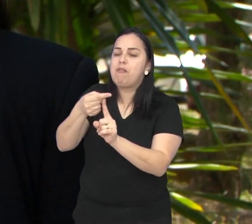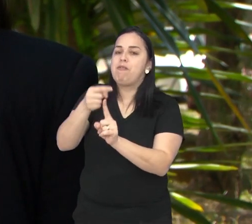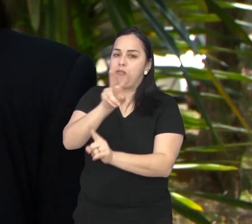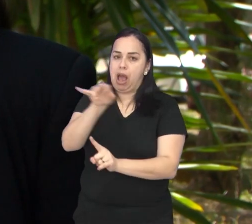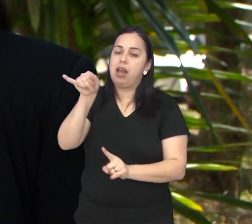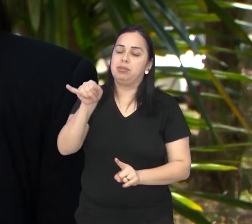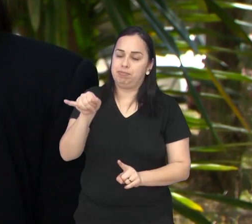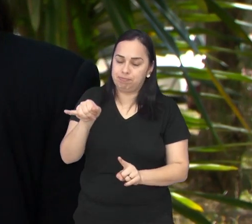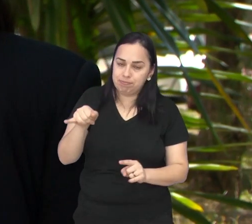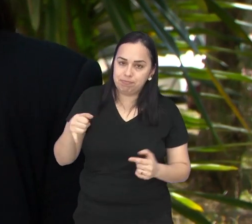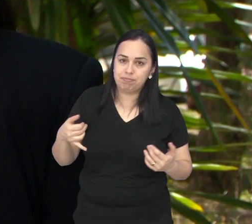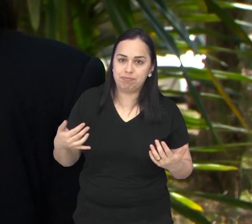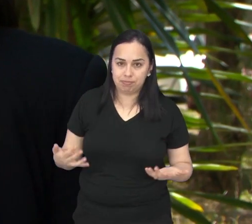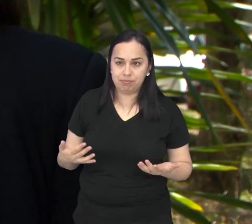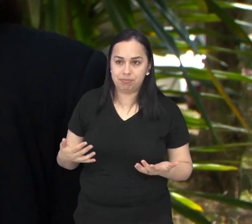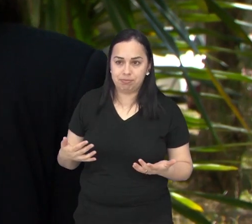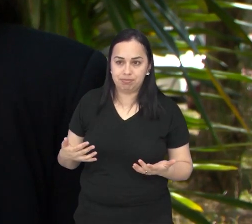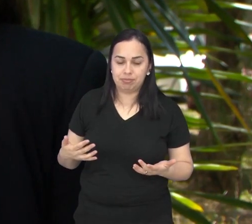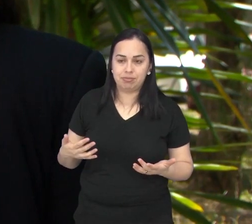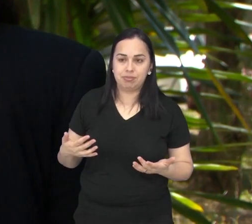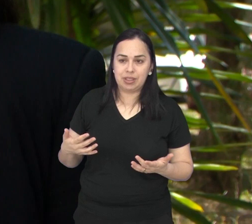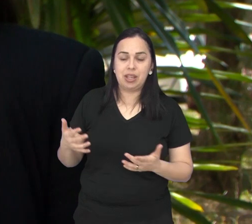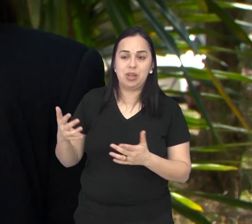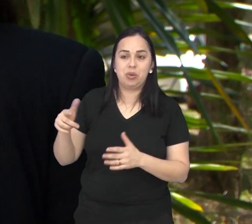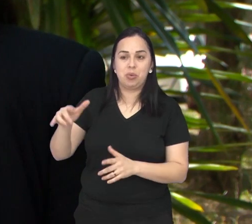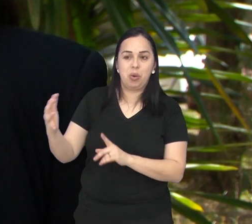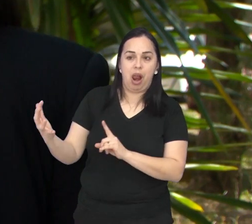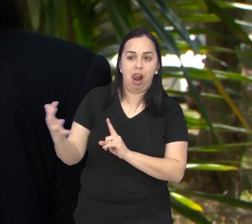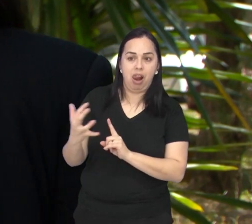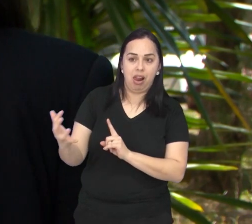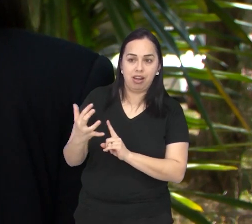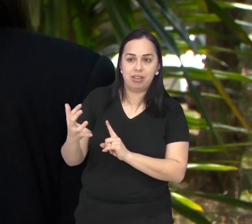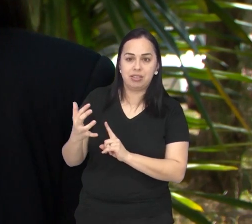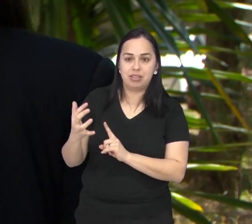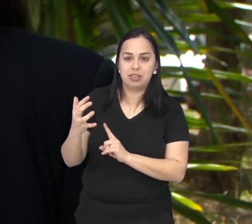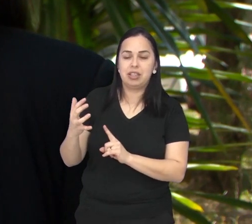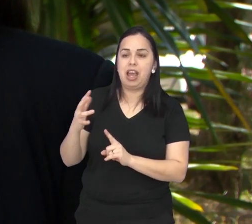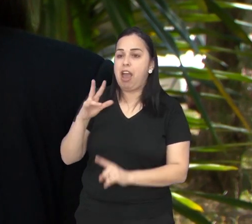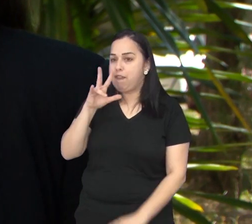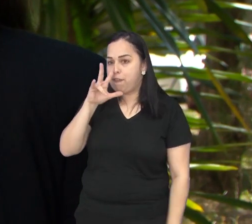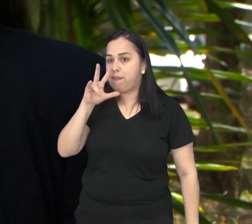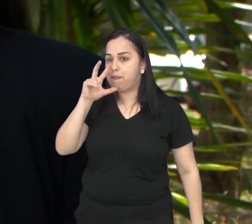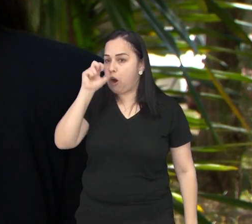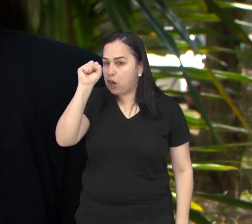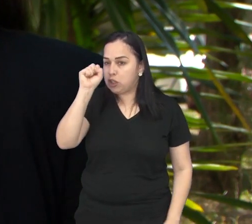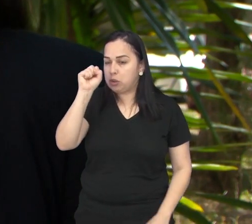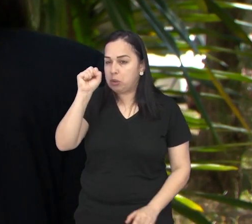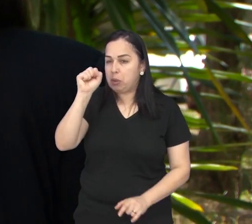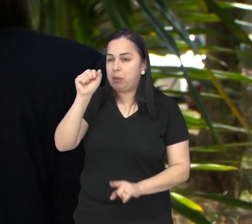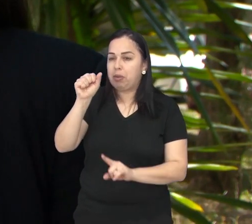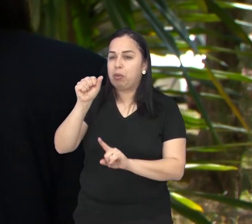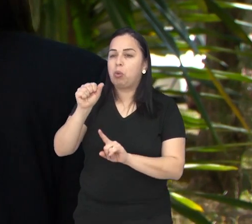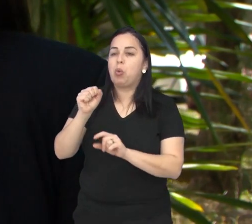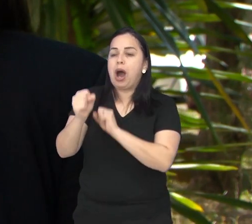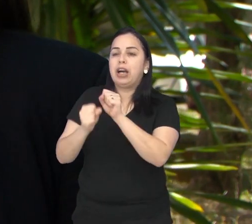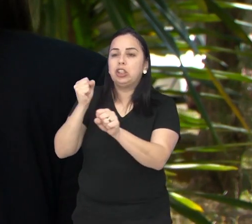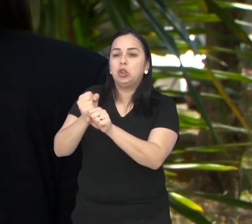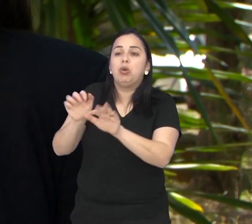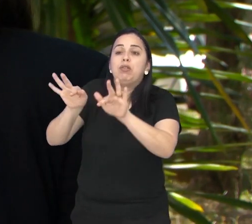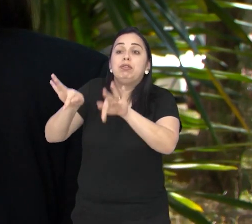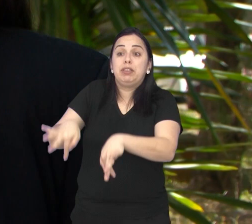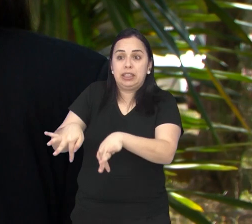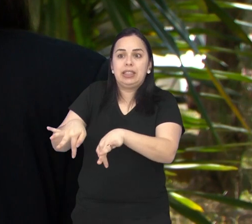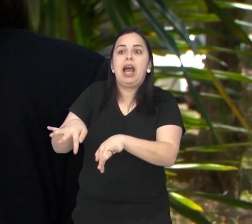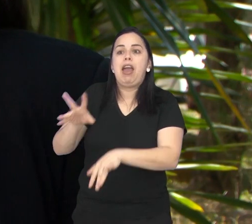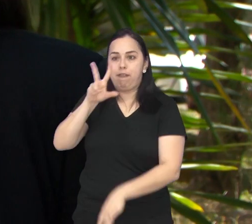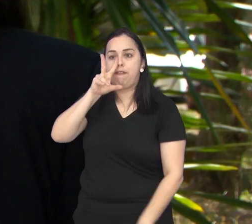é um aumento nas temperaturas. E os efeitos do El Niño, eles tendem a ser mais fortes mais para o final do ano.